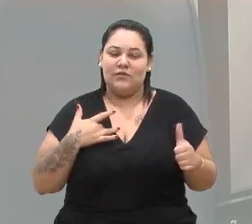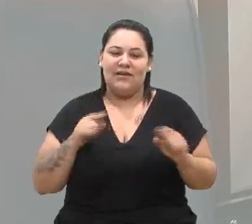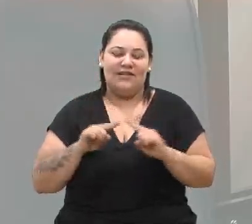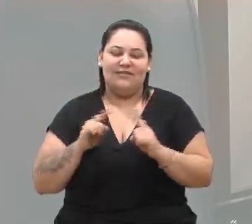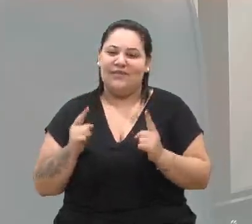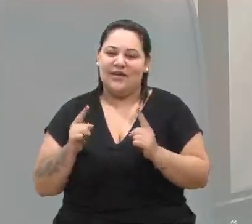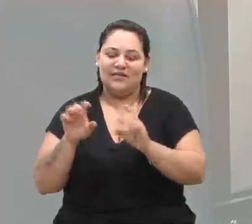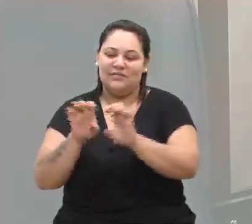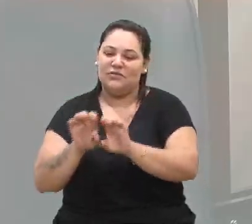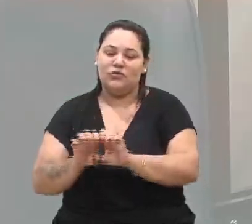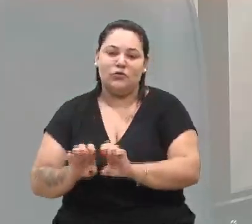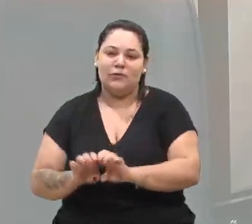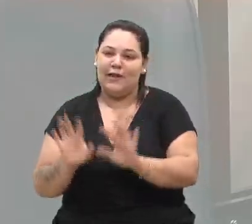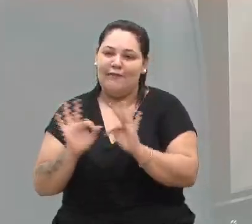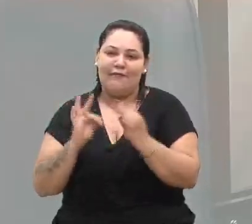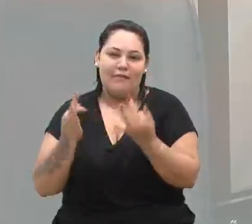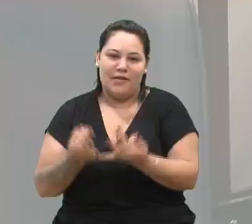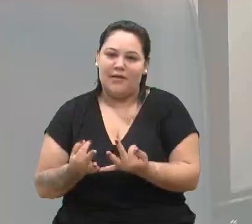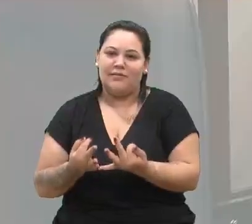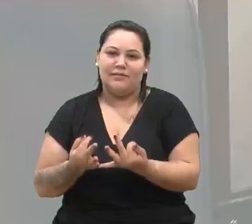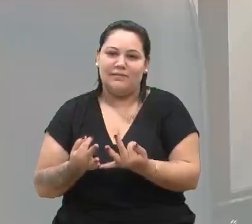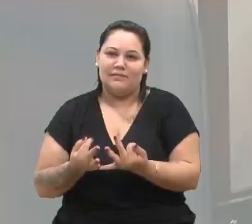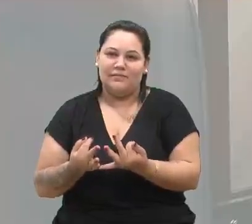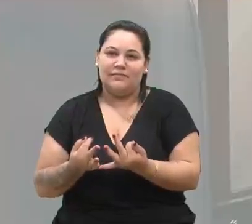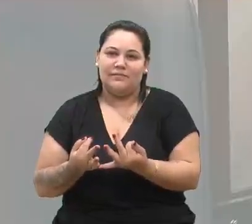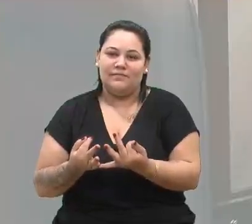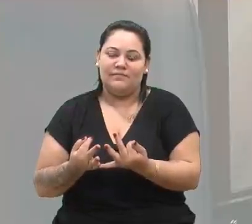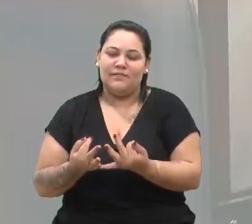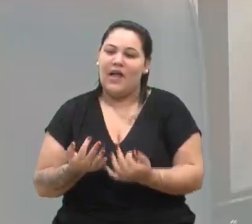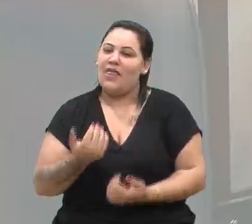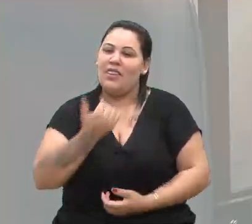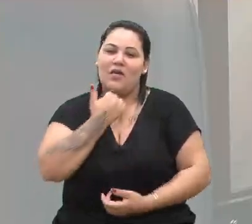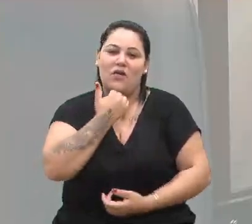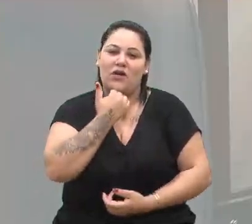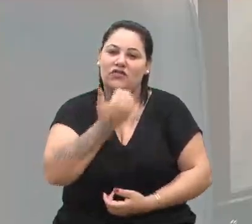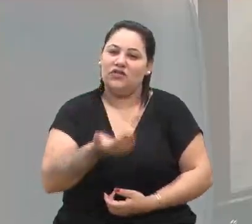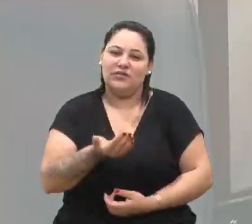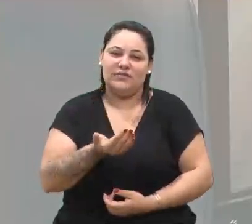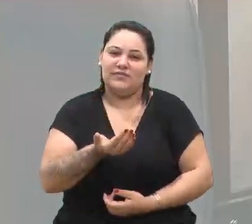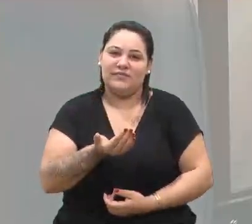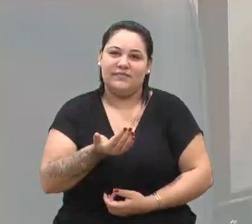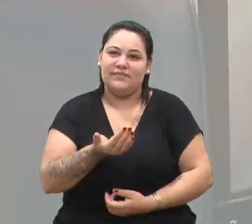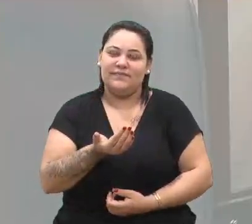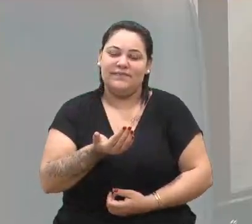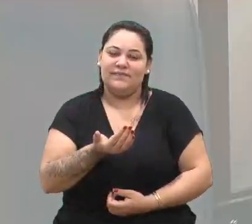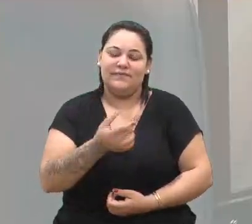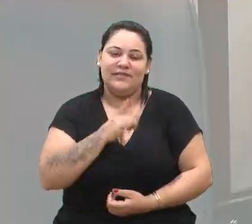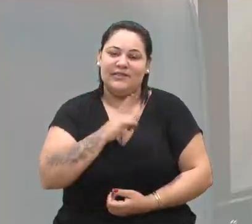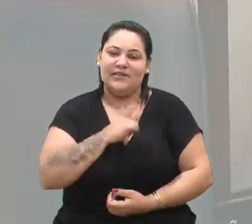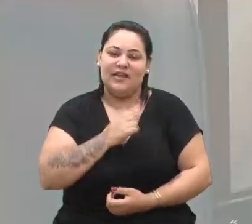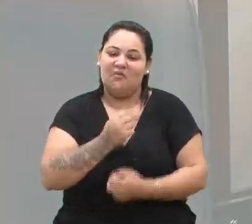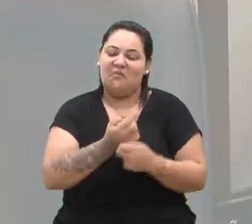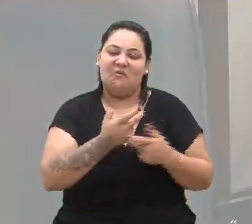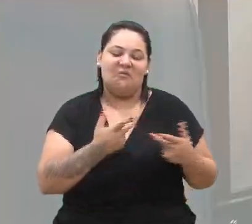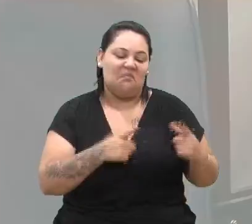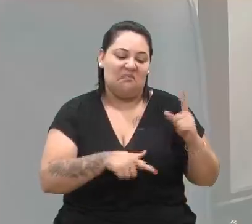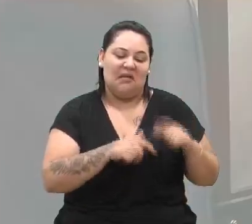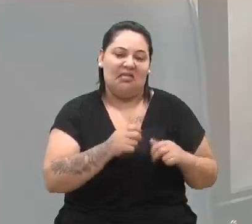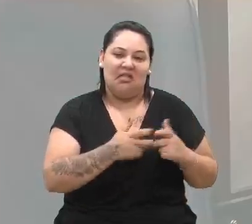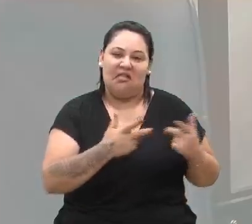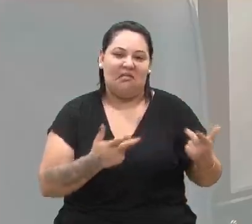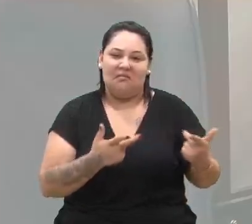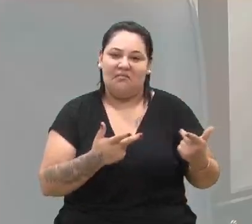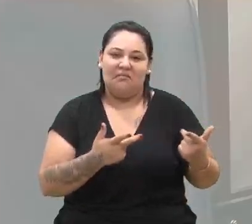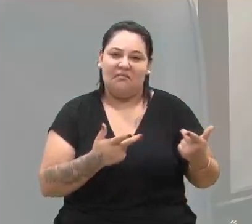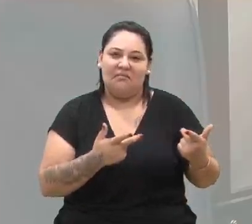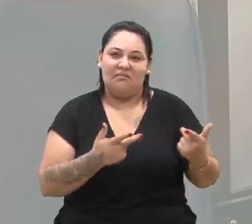estrutura familiar, de pouco adianta ter bens, e tu não vai produzir quando andar para a